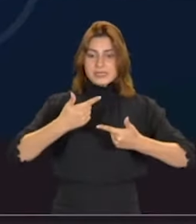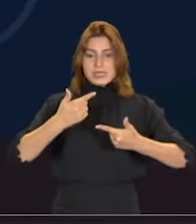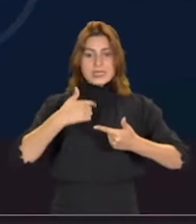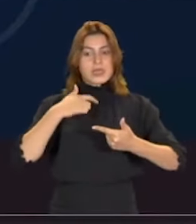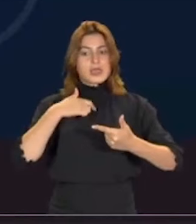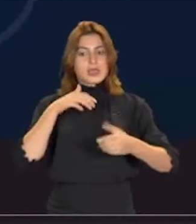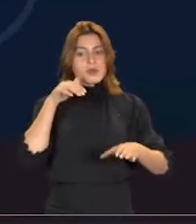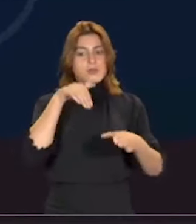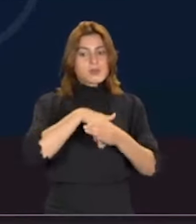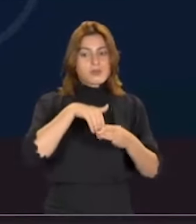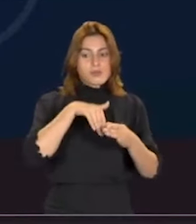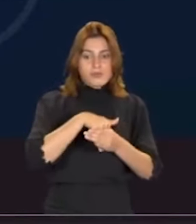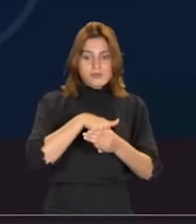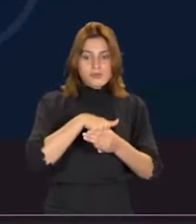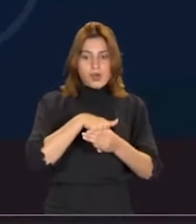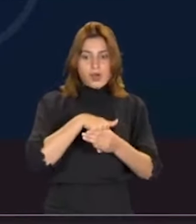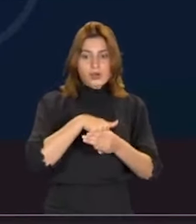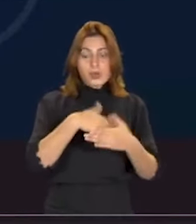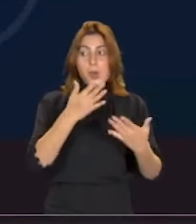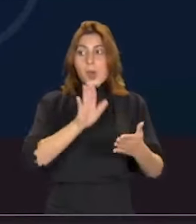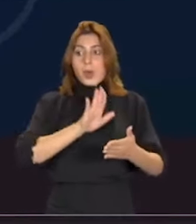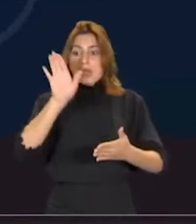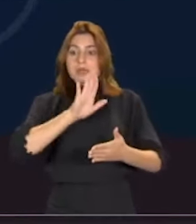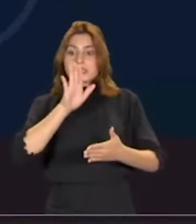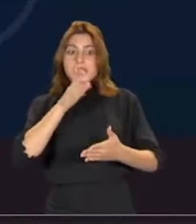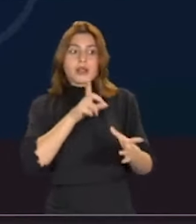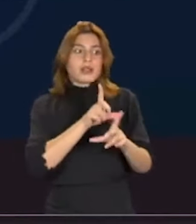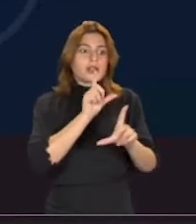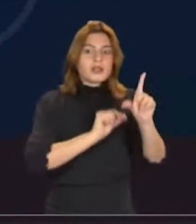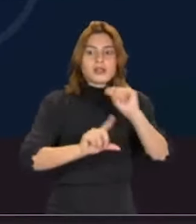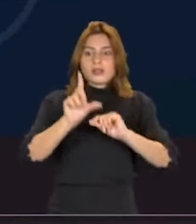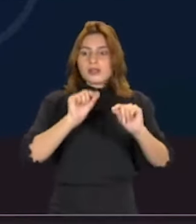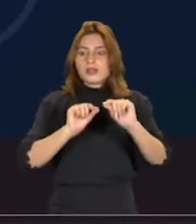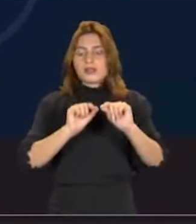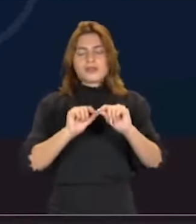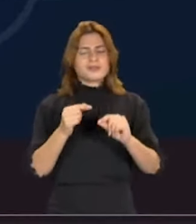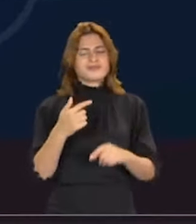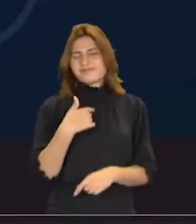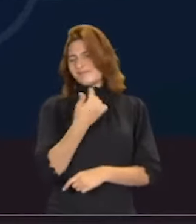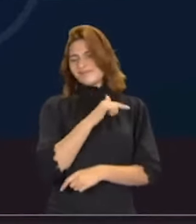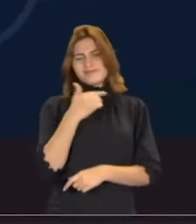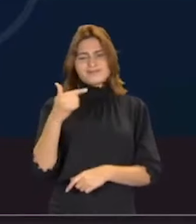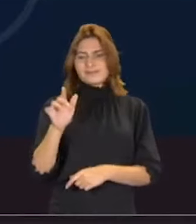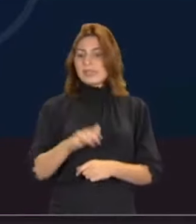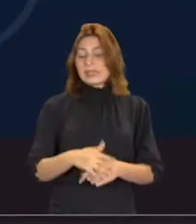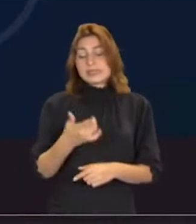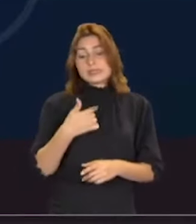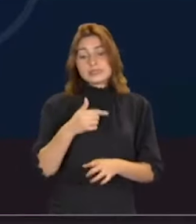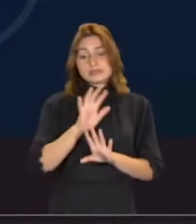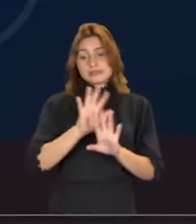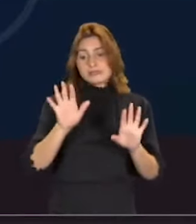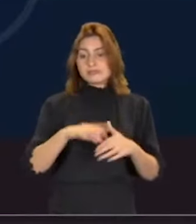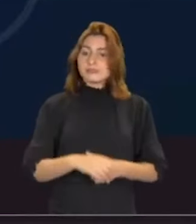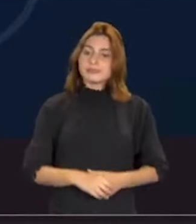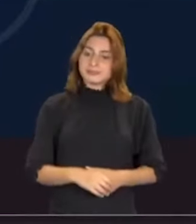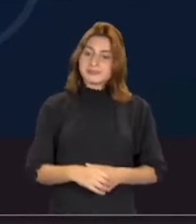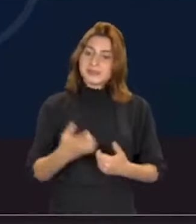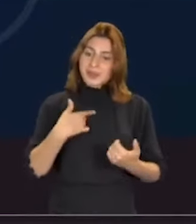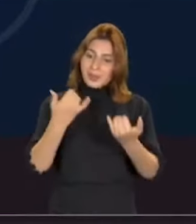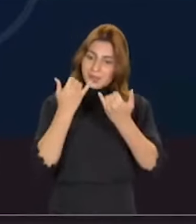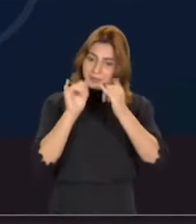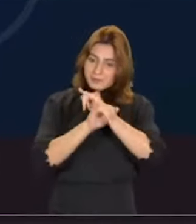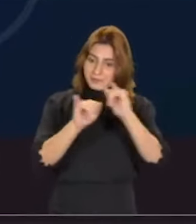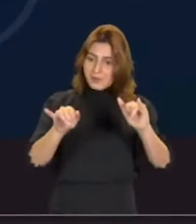voto, eu nunca apoiei publicamente um candidato. Eu faço questão de deixar sempre claro os meus valores e a forma de informar o meu público quanto